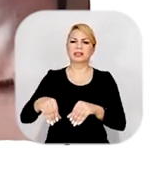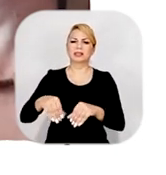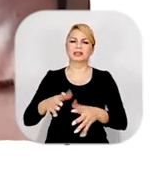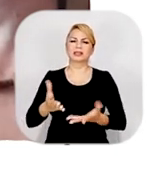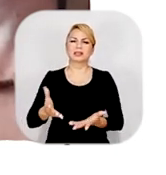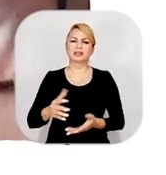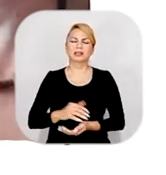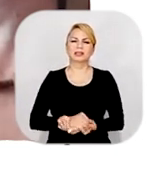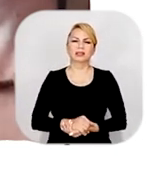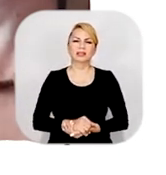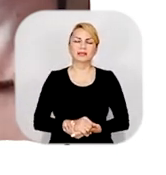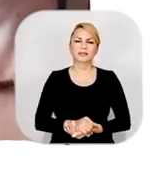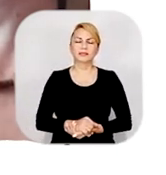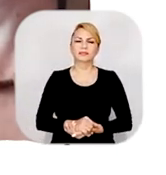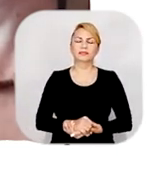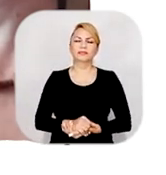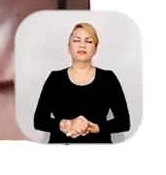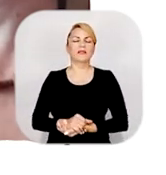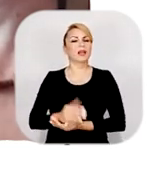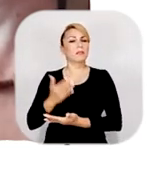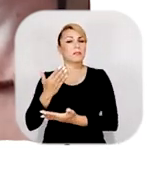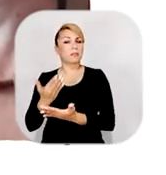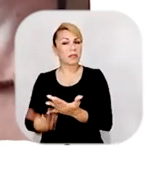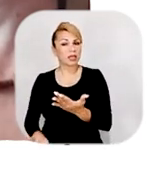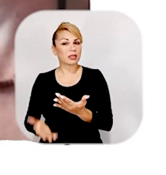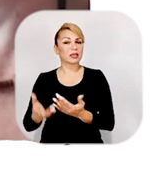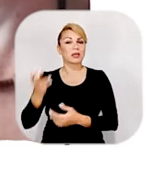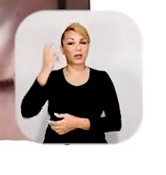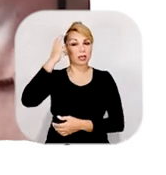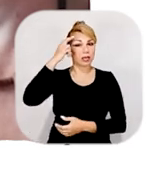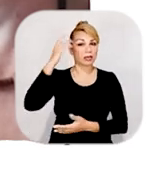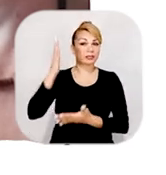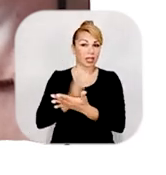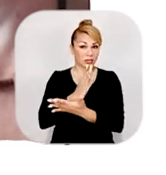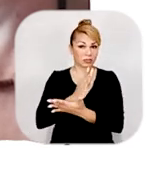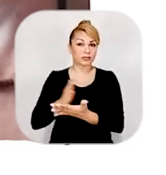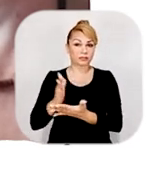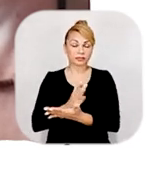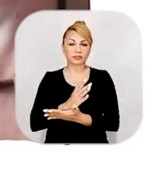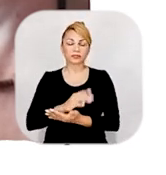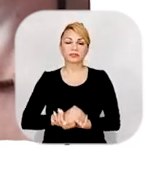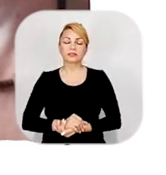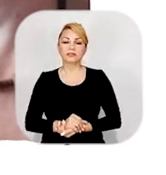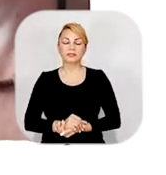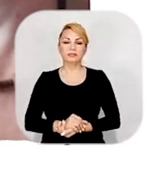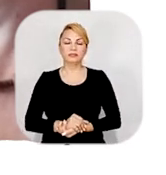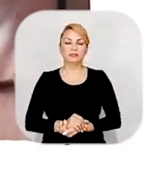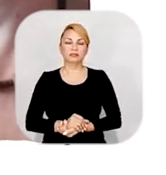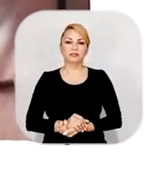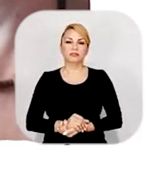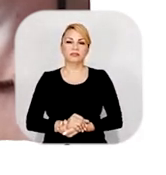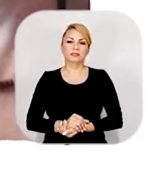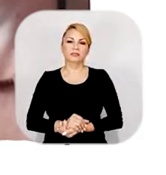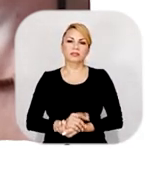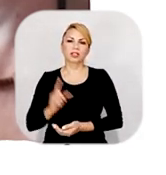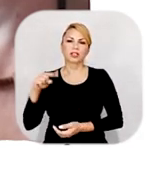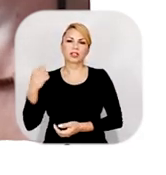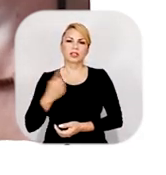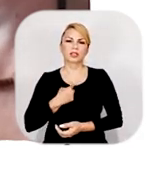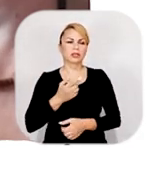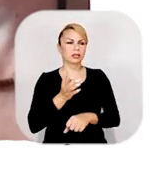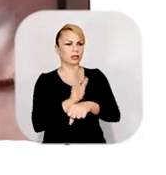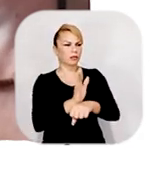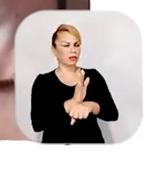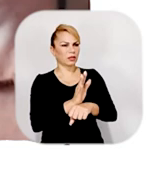mistura mesmo ética e com uma perda cultural com o tempo. E quando a gente vê esse filme, se diz,